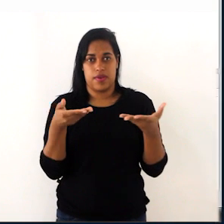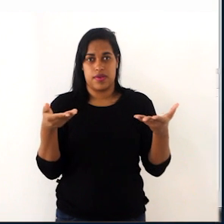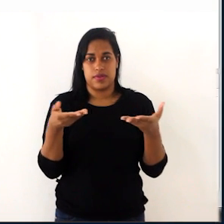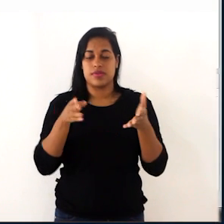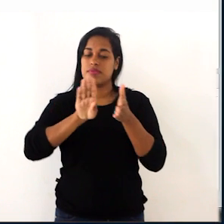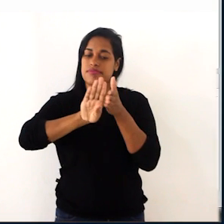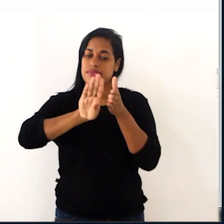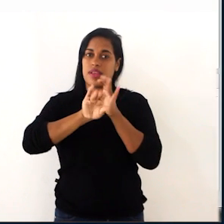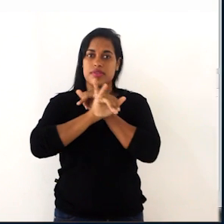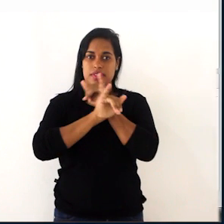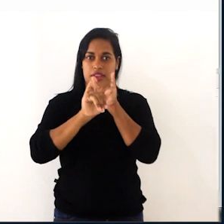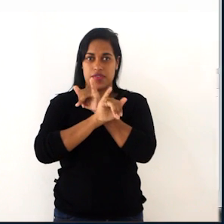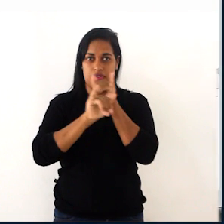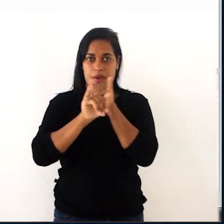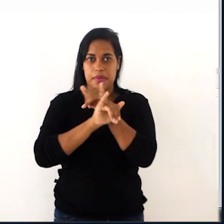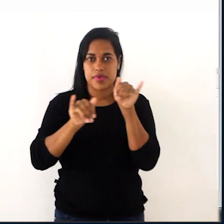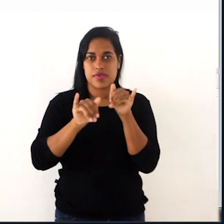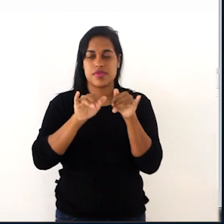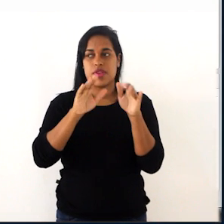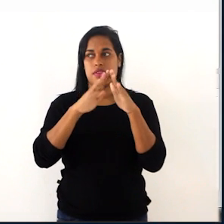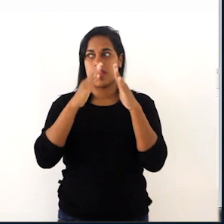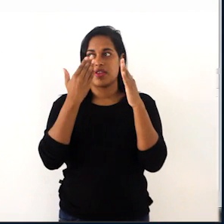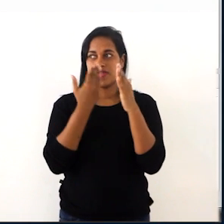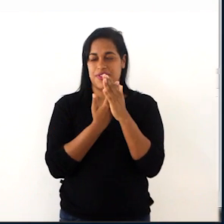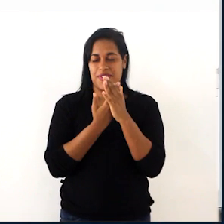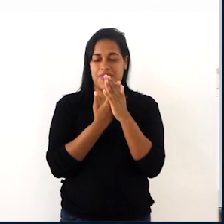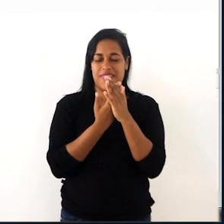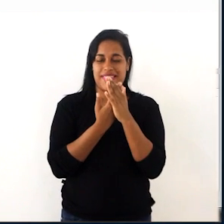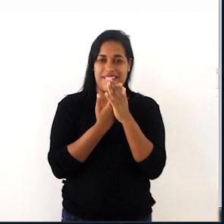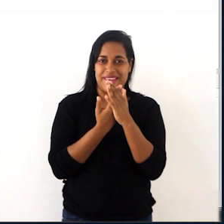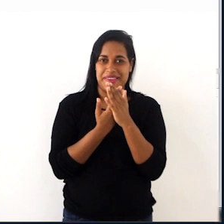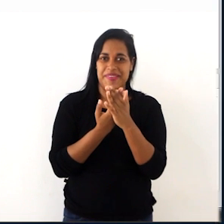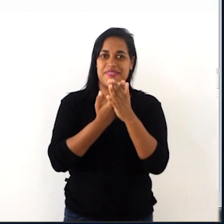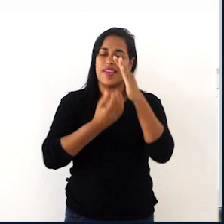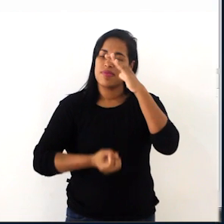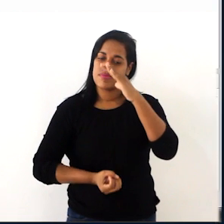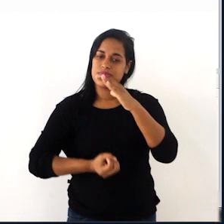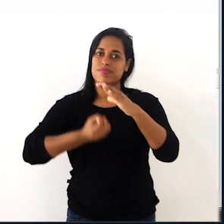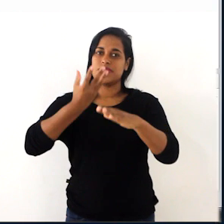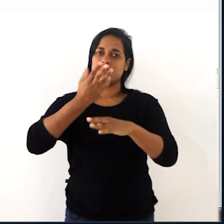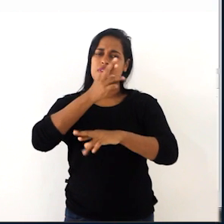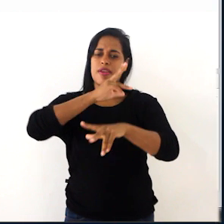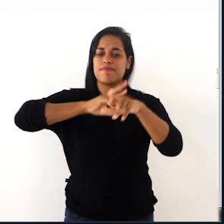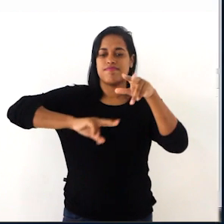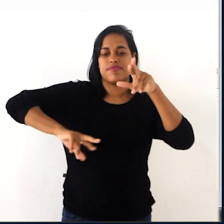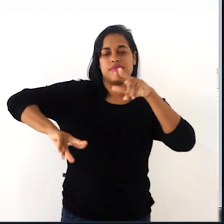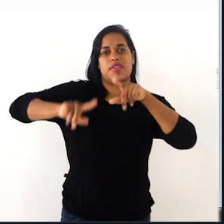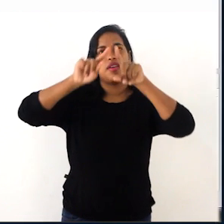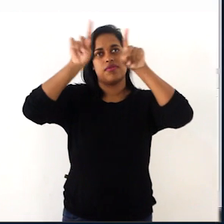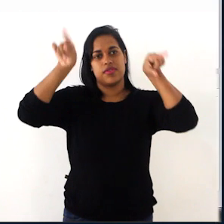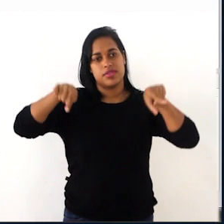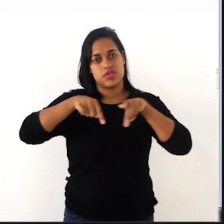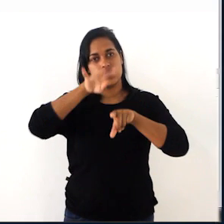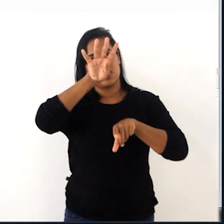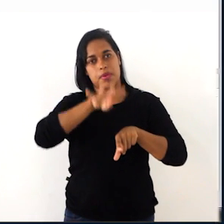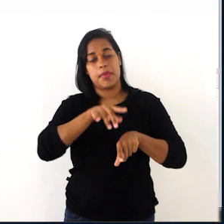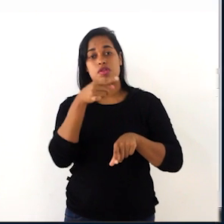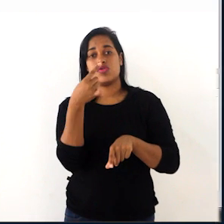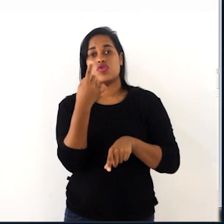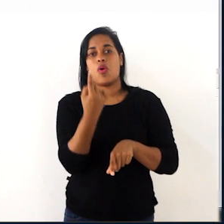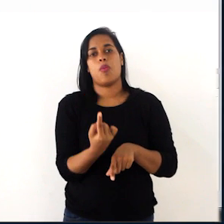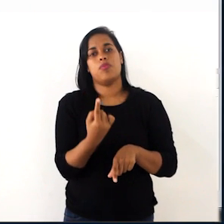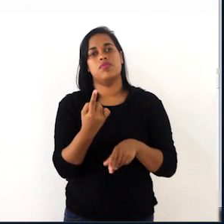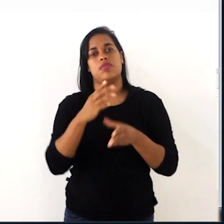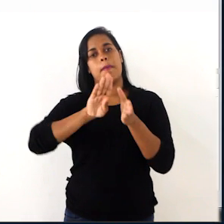nosso banco de dados vai ser o escola. Podemos criar várias tabelas em um único banco de dados.